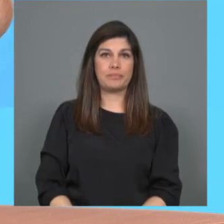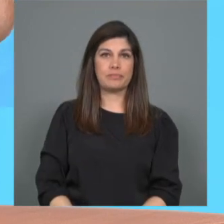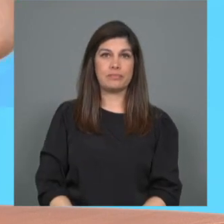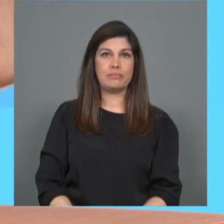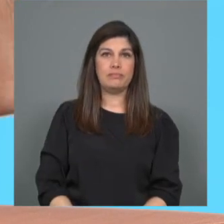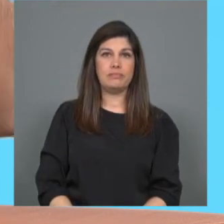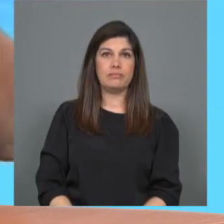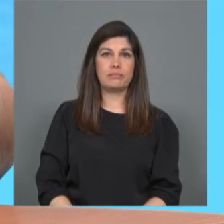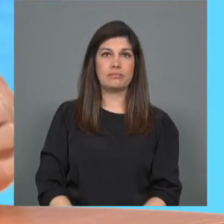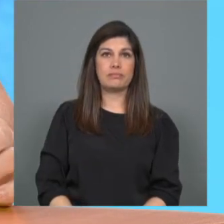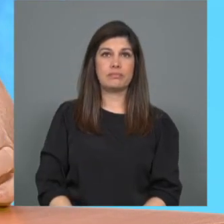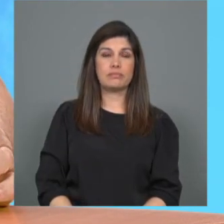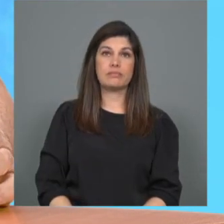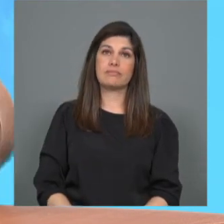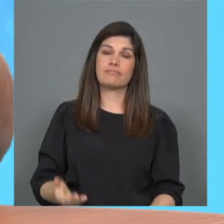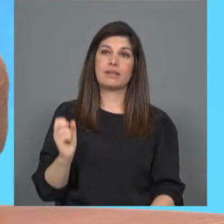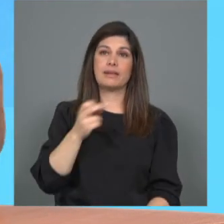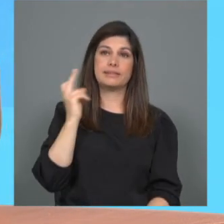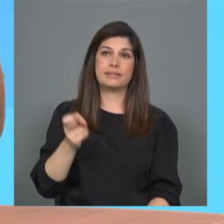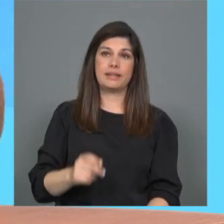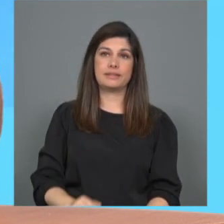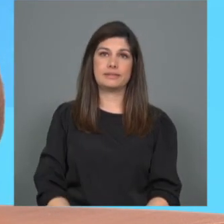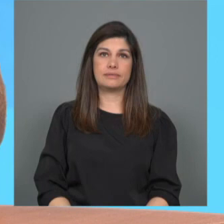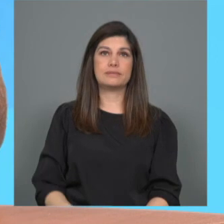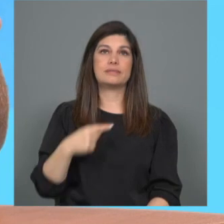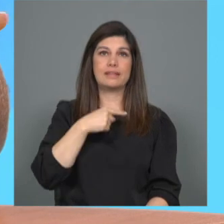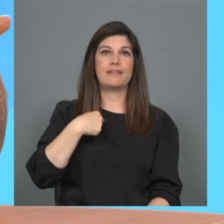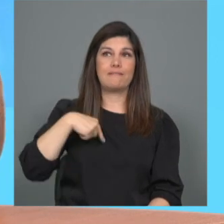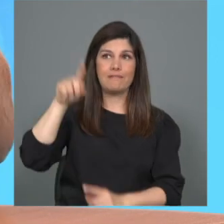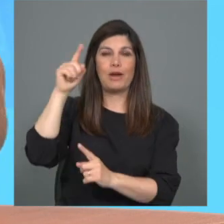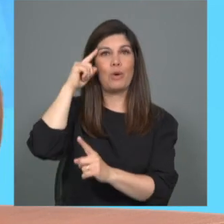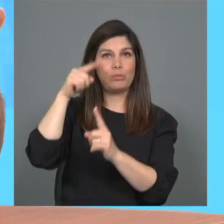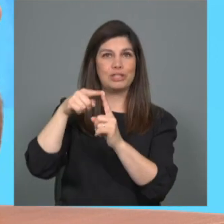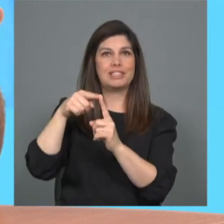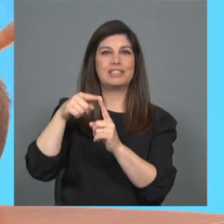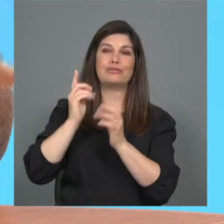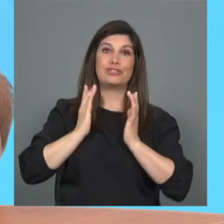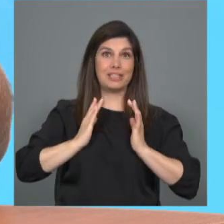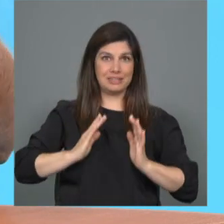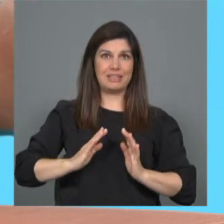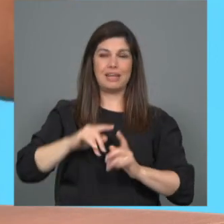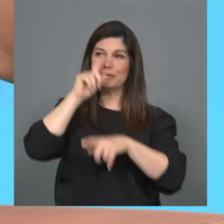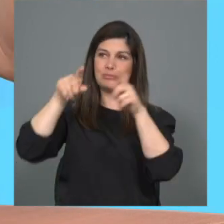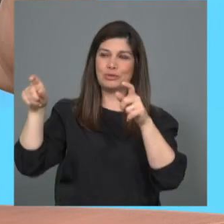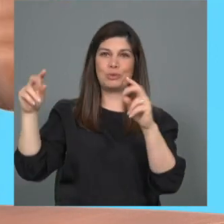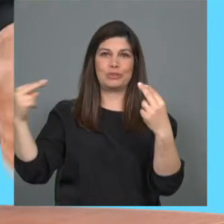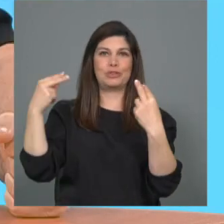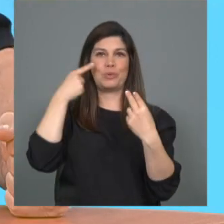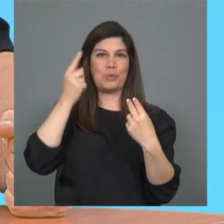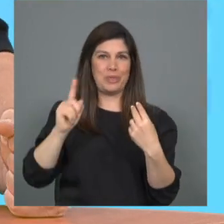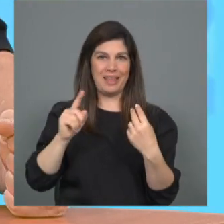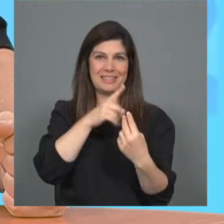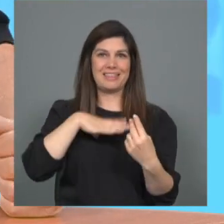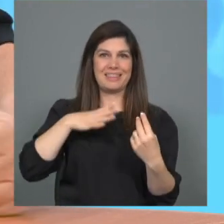Sidon. Azar. Ele foi para lá para não ser conhecido, para descansar, mas logo uma mulher, aquela